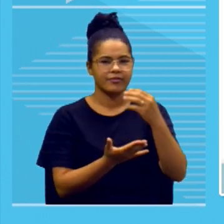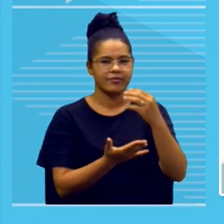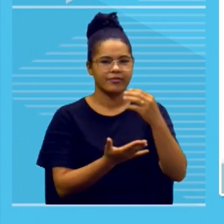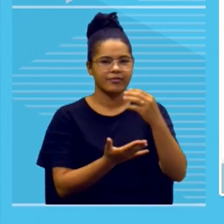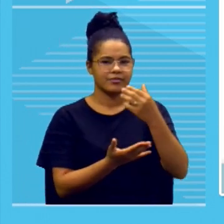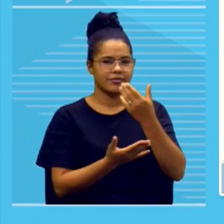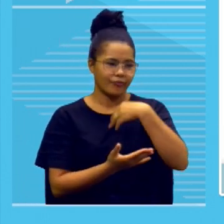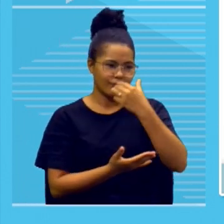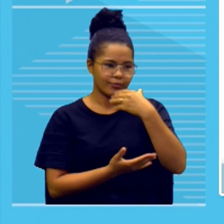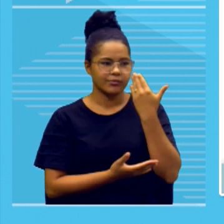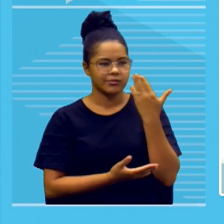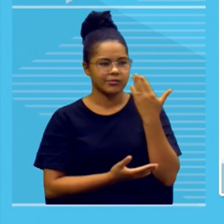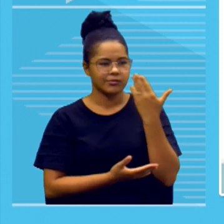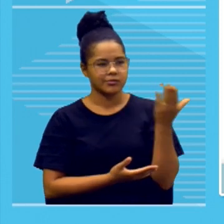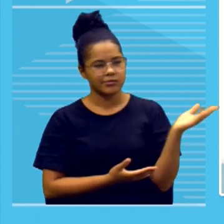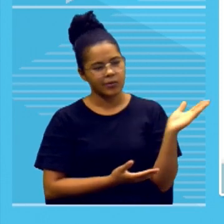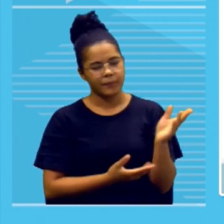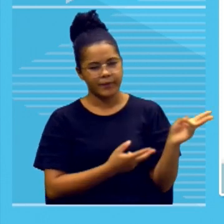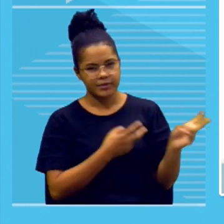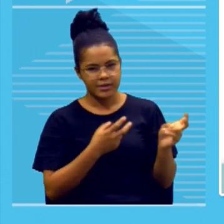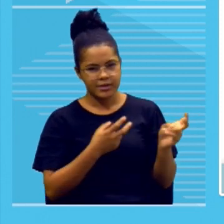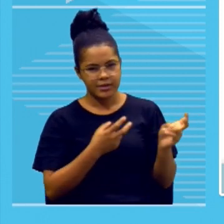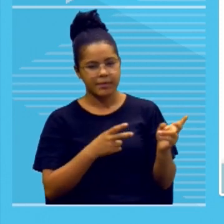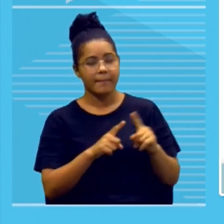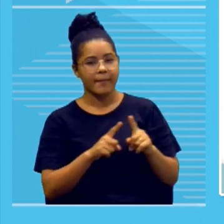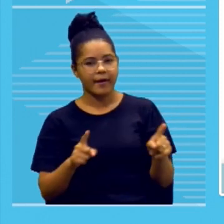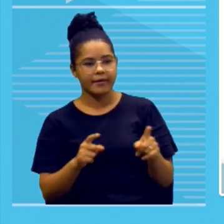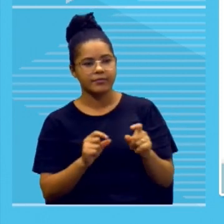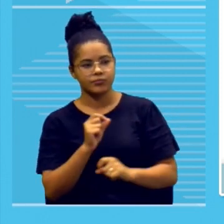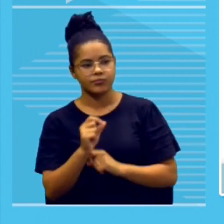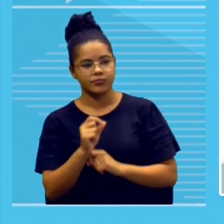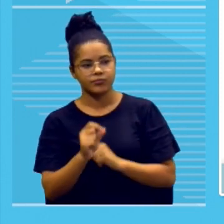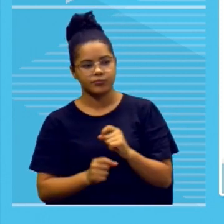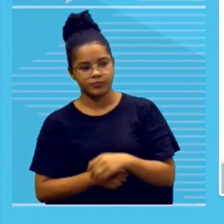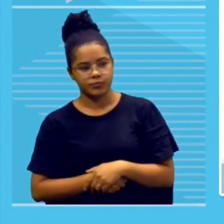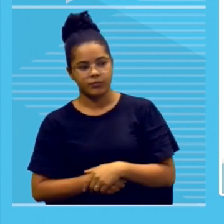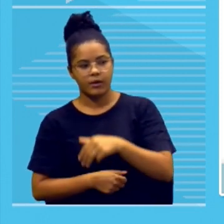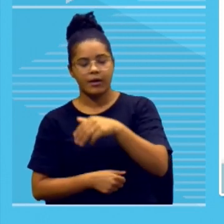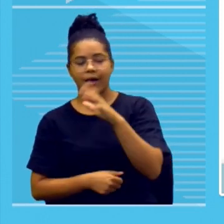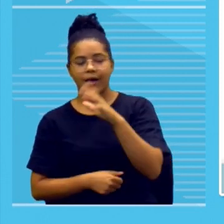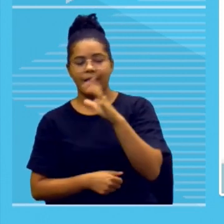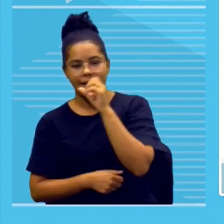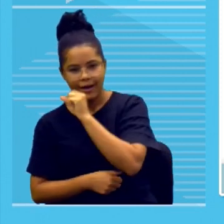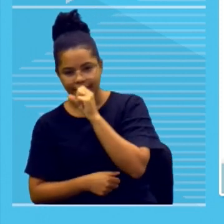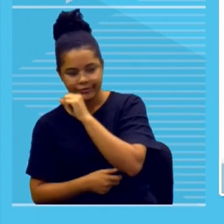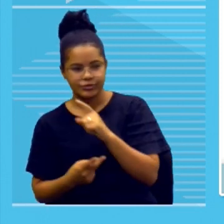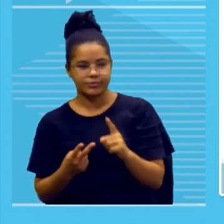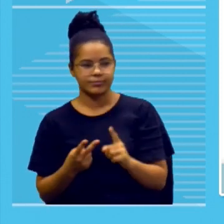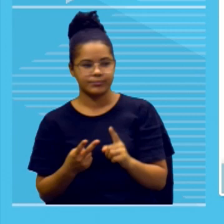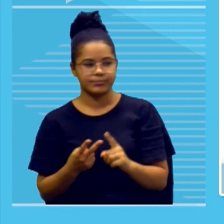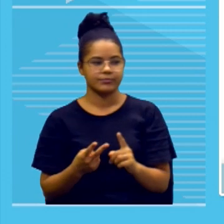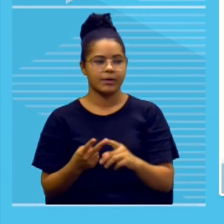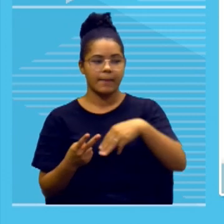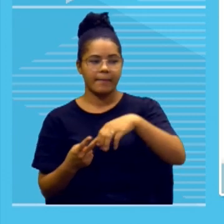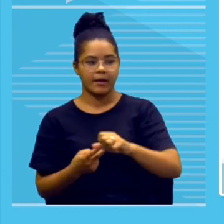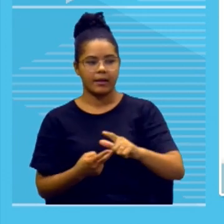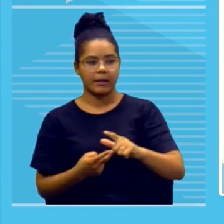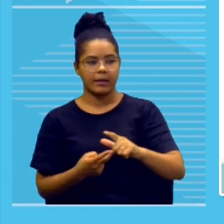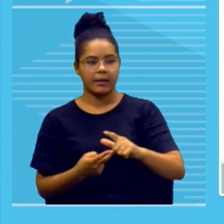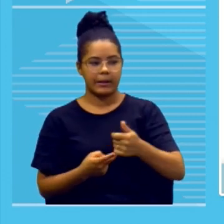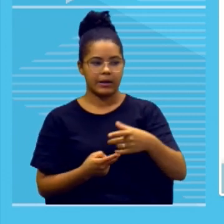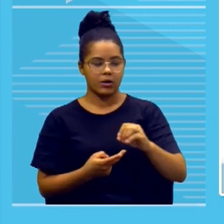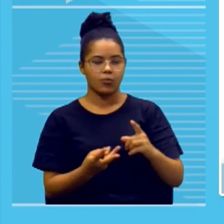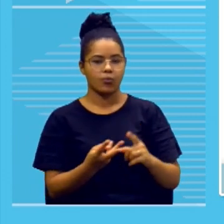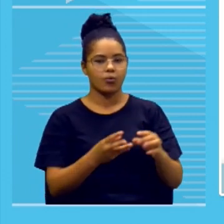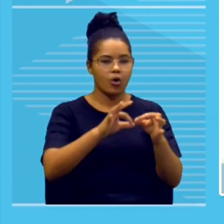Nós temos uma oração apenas, tá bom? Aqui você não tem duas orações, você tem uma oração.